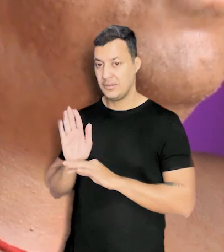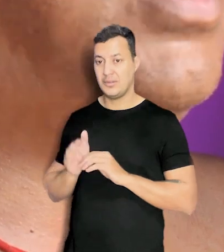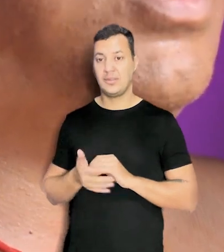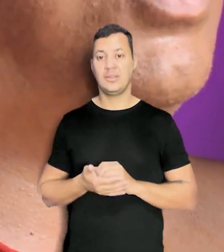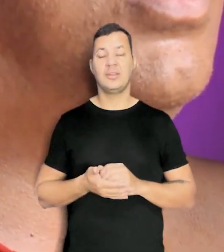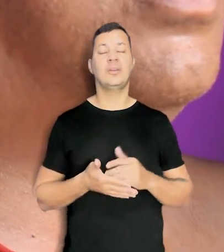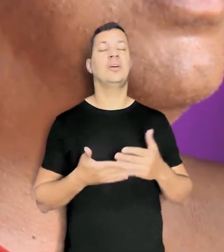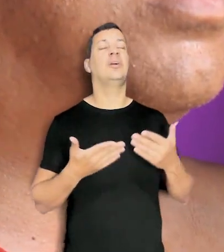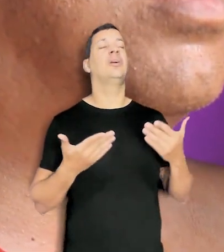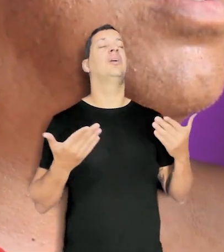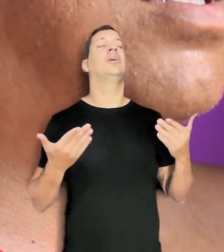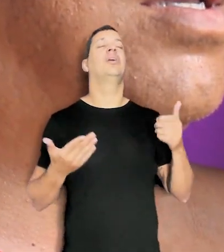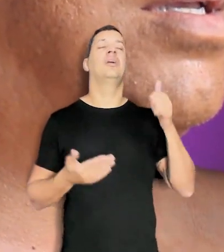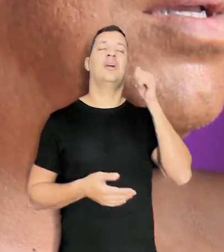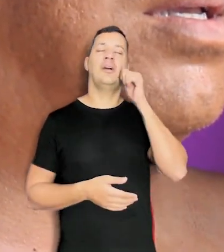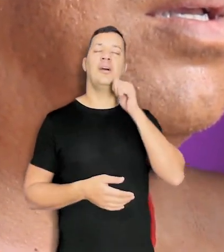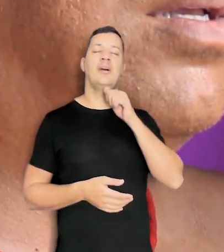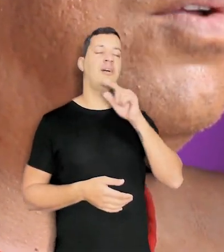Ó Virgem,